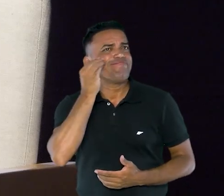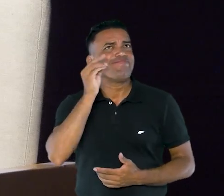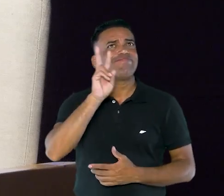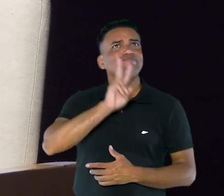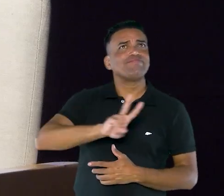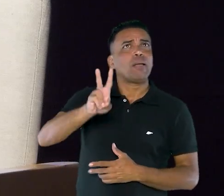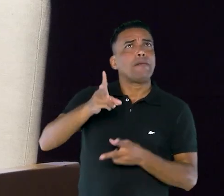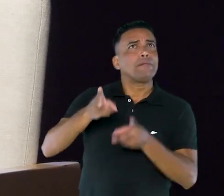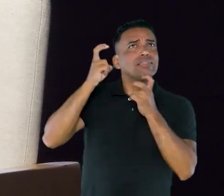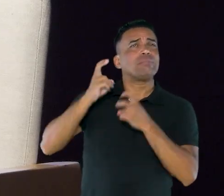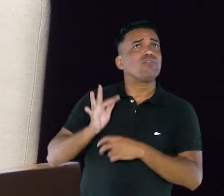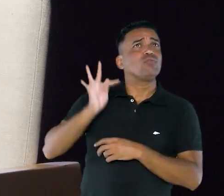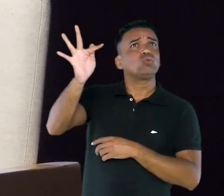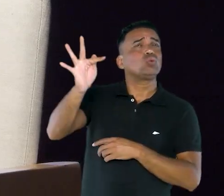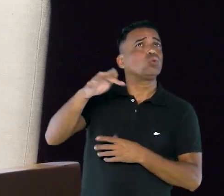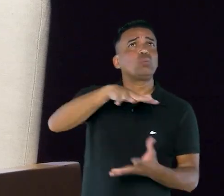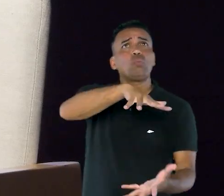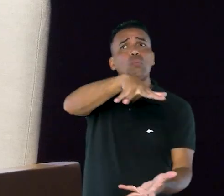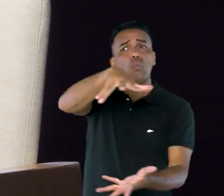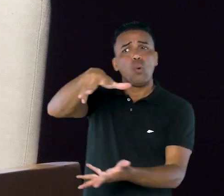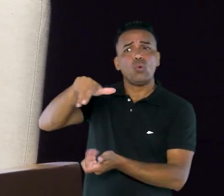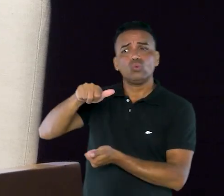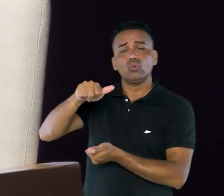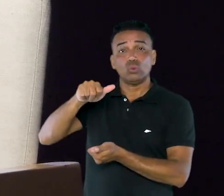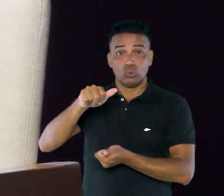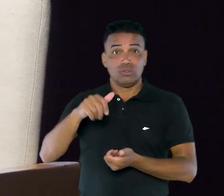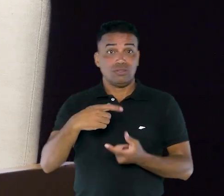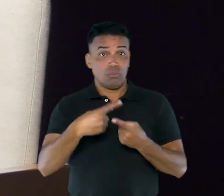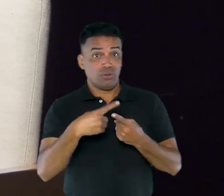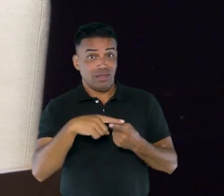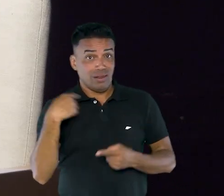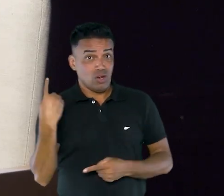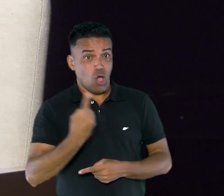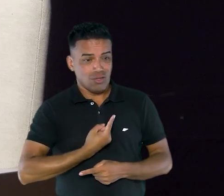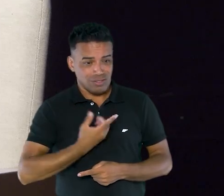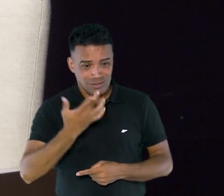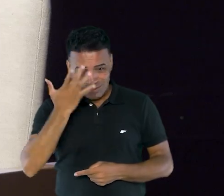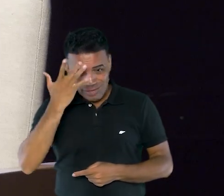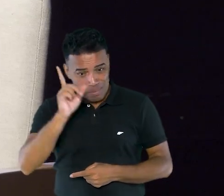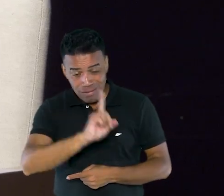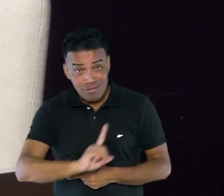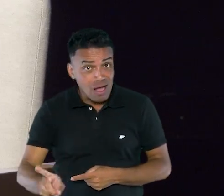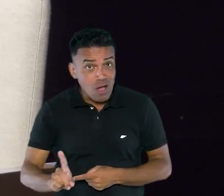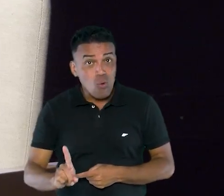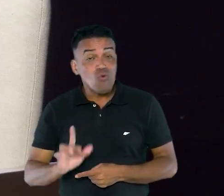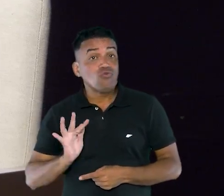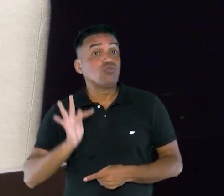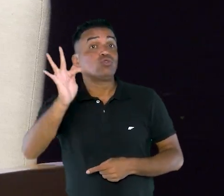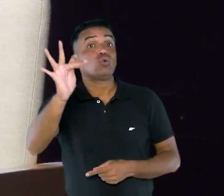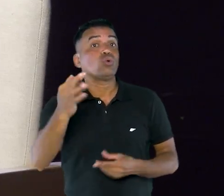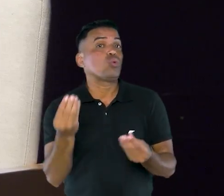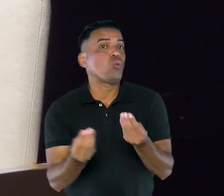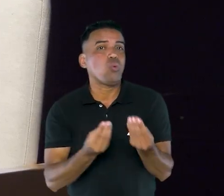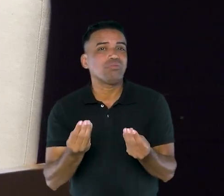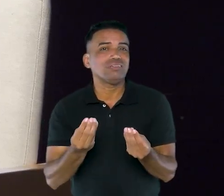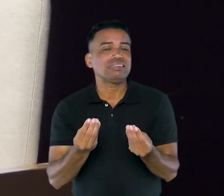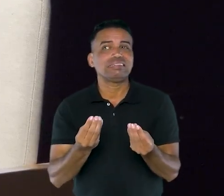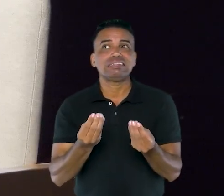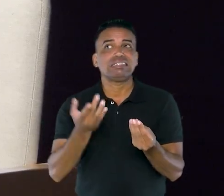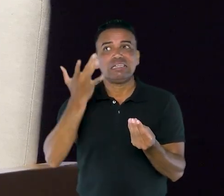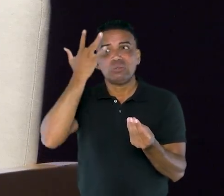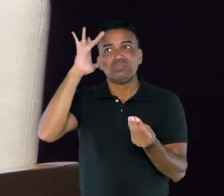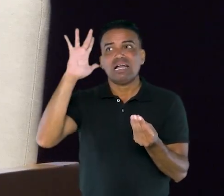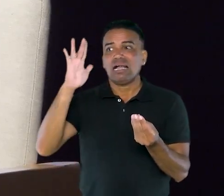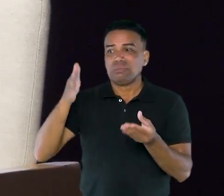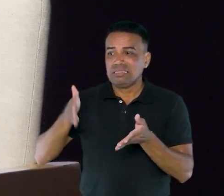de vislumbrar o que poderia ser. Porque, enquanto a gente não souber o que pode ser, a gente não